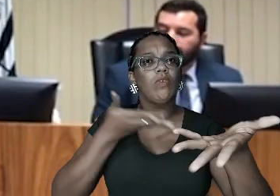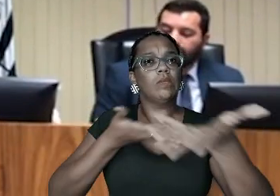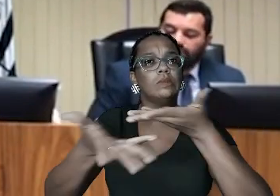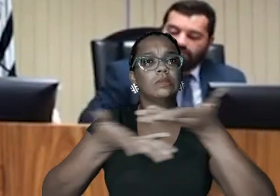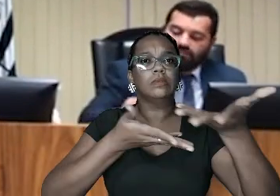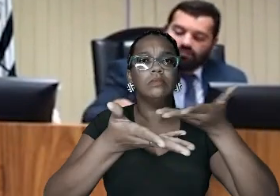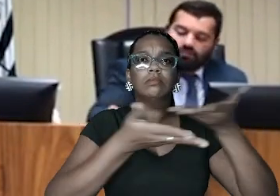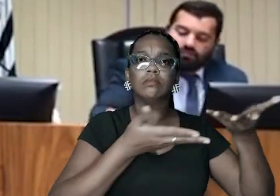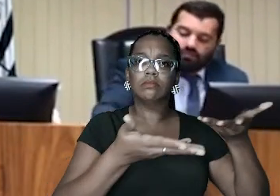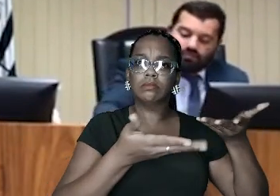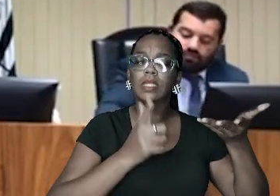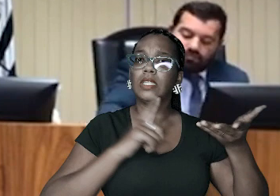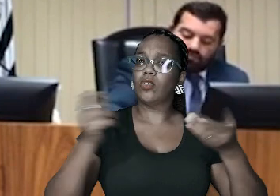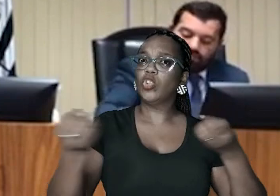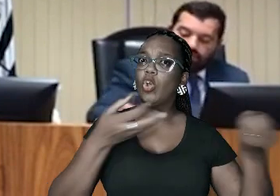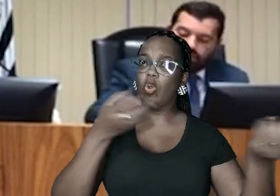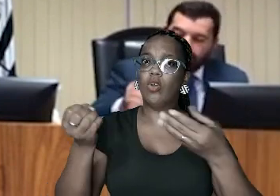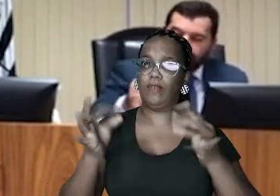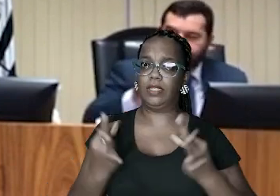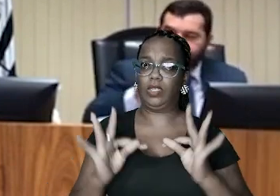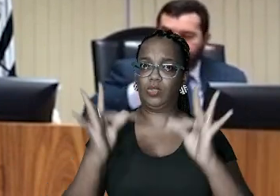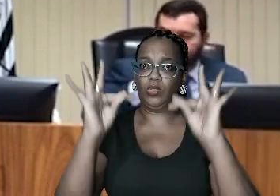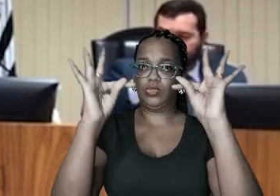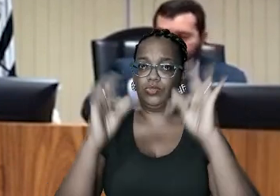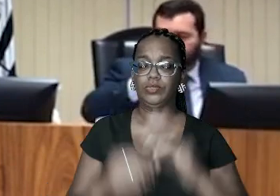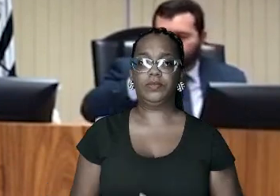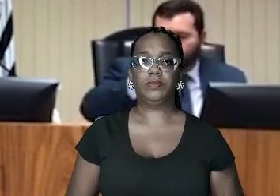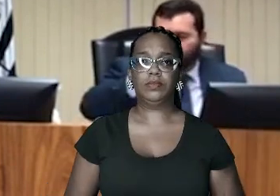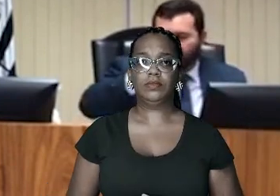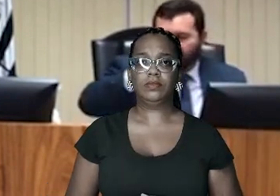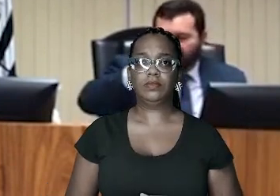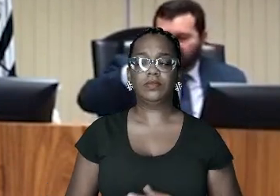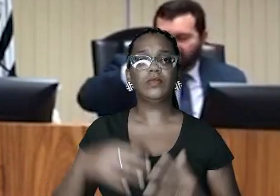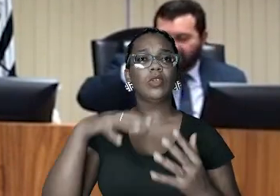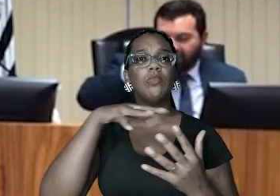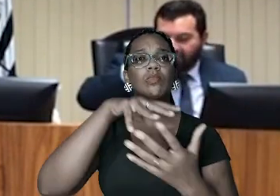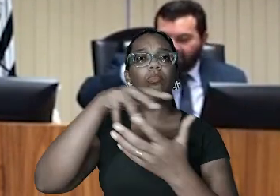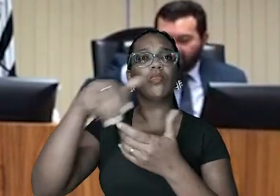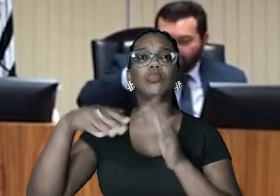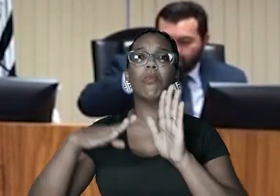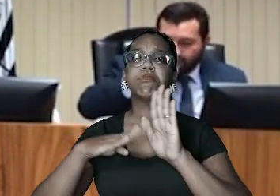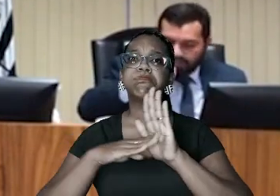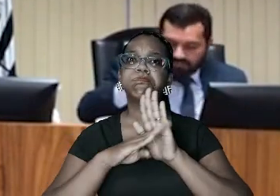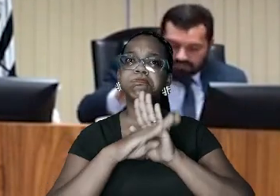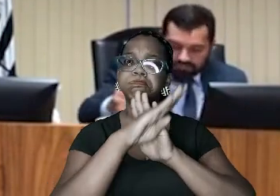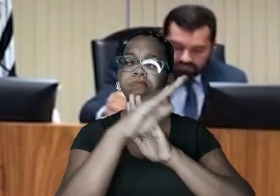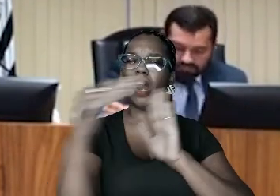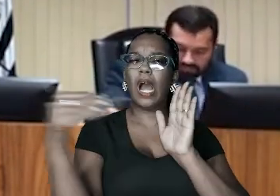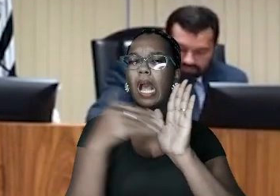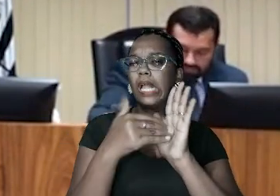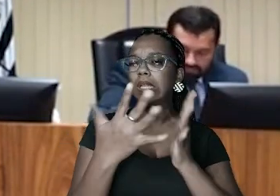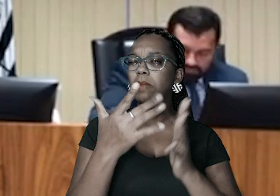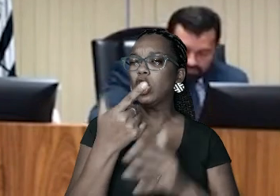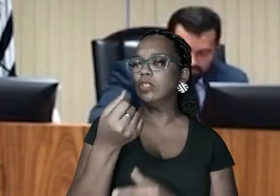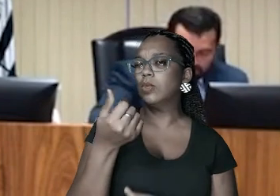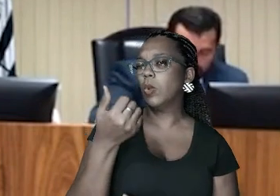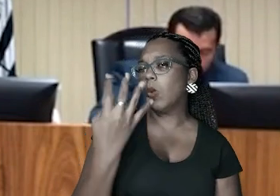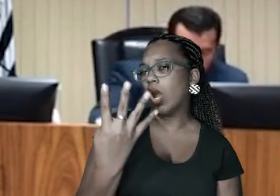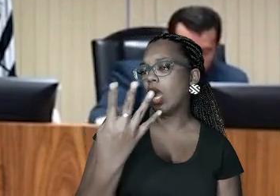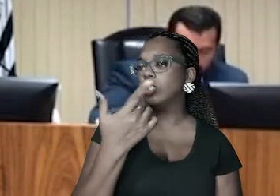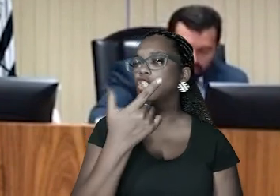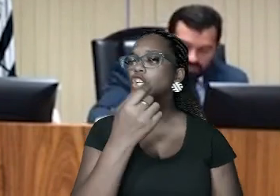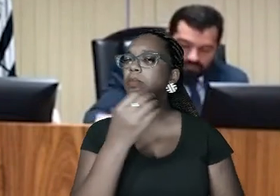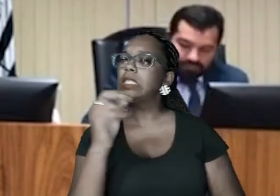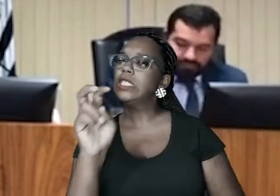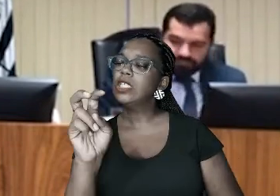com o advento de novas formas de interação com Advento de novas tecnologias o mundo de Bolsa de